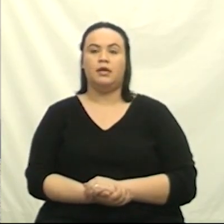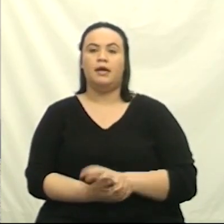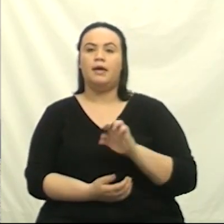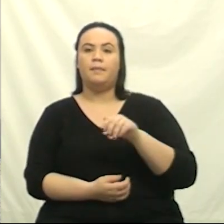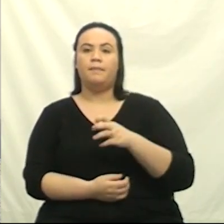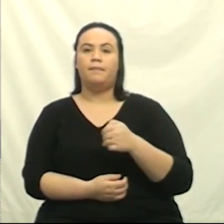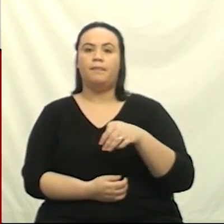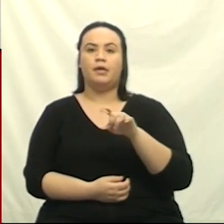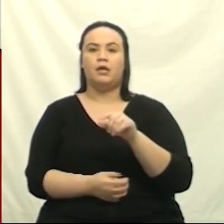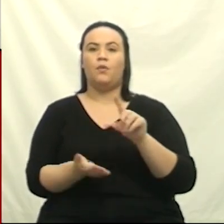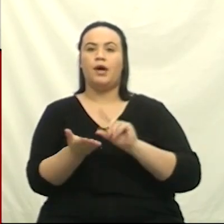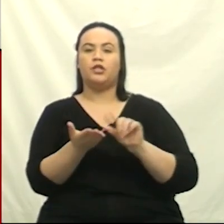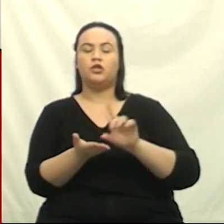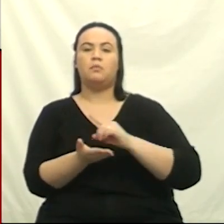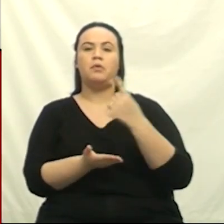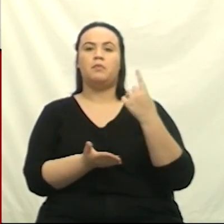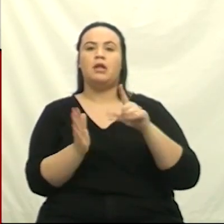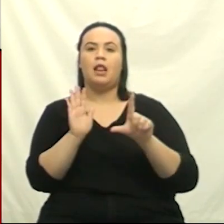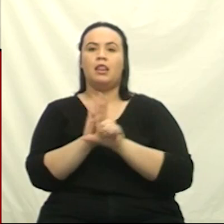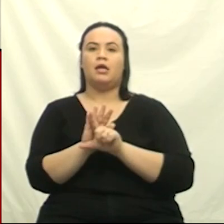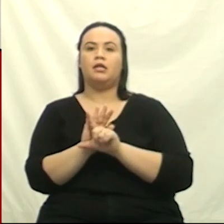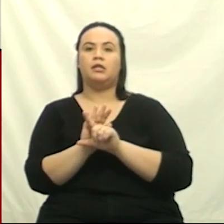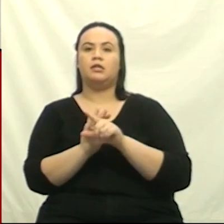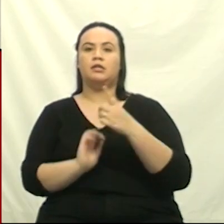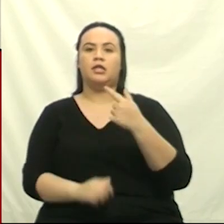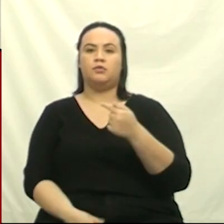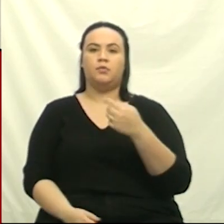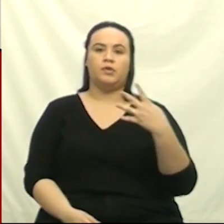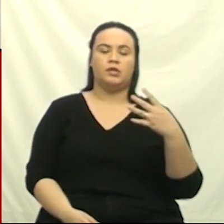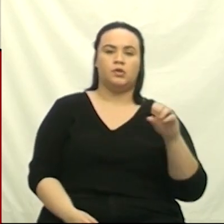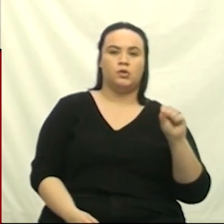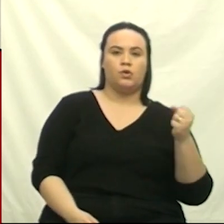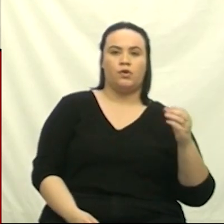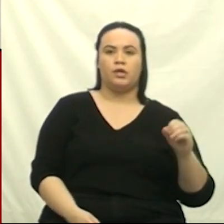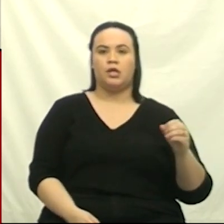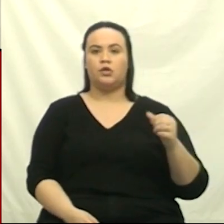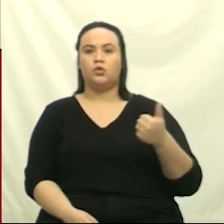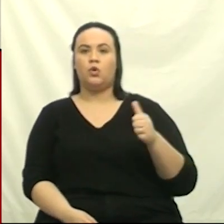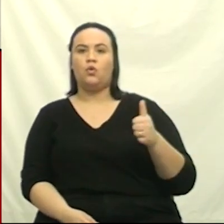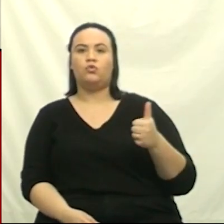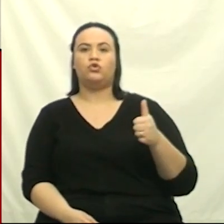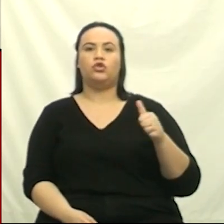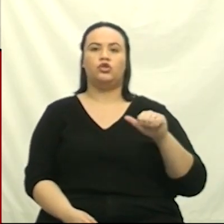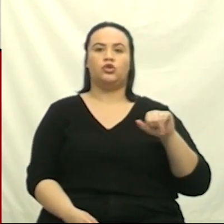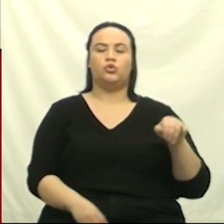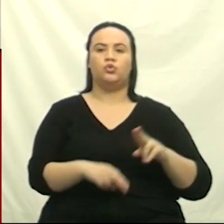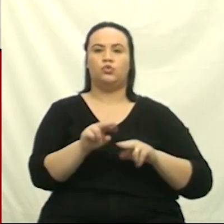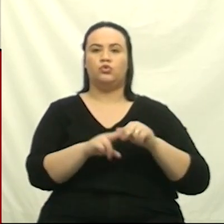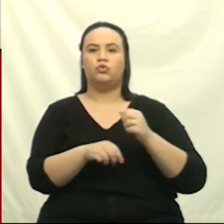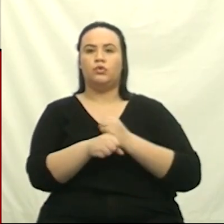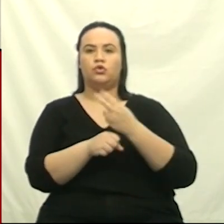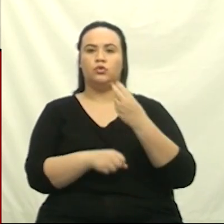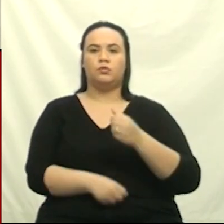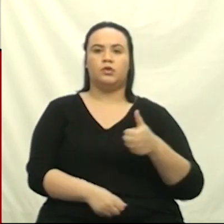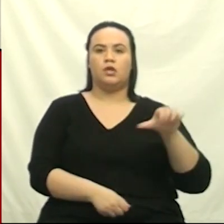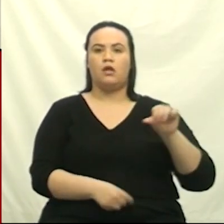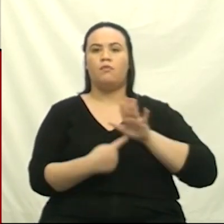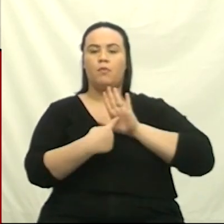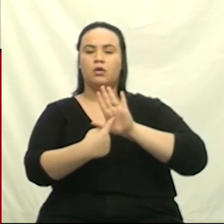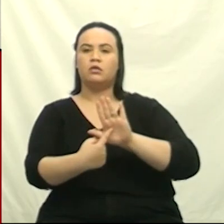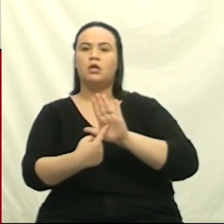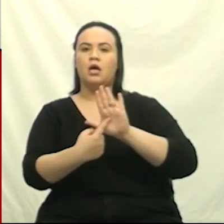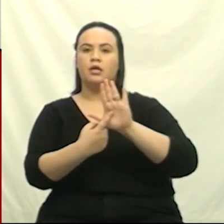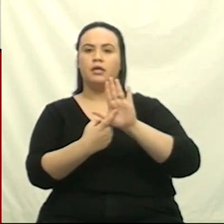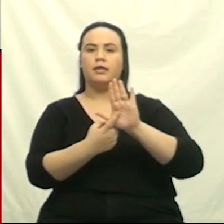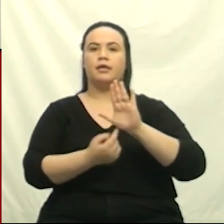e ao artigo primeiro da lei número 7.480 de 11 de julho de 2019 que declara